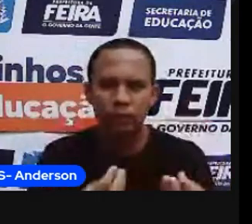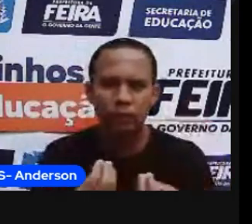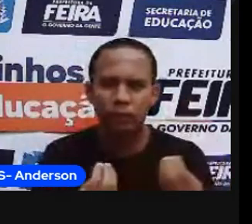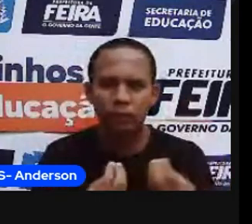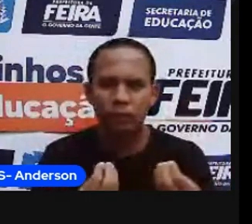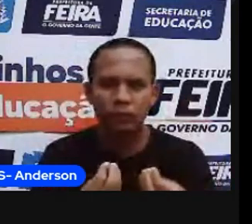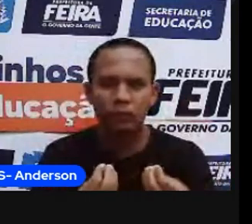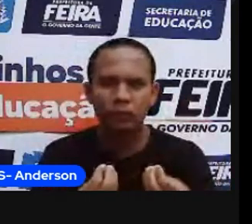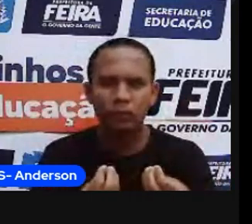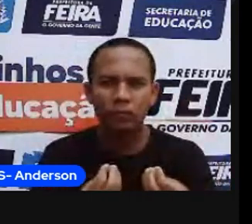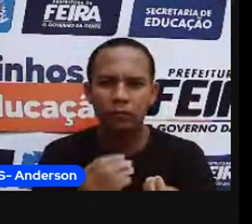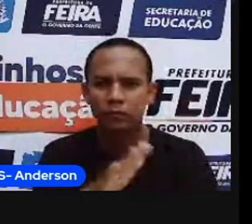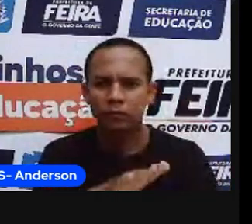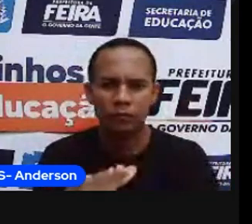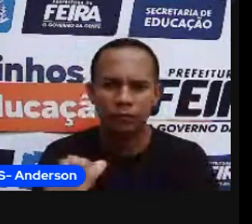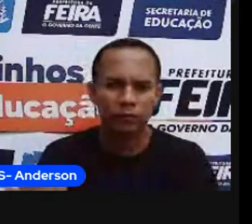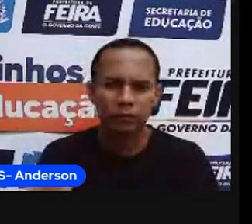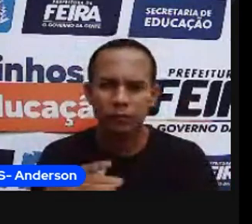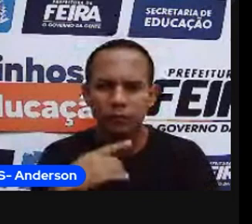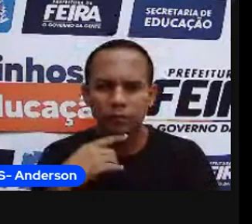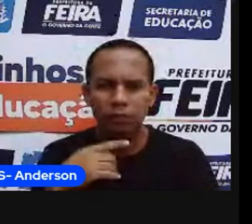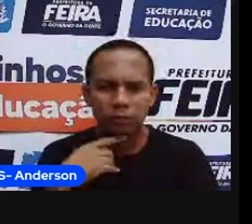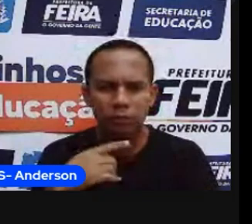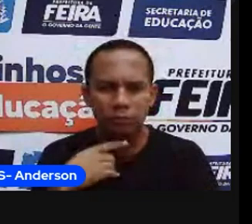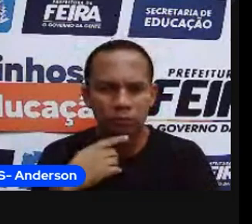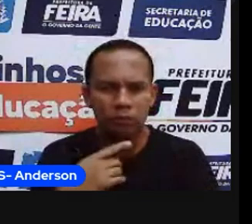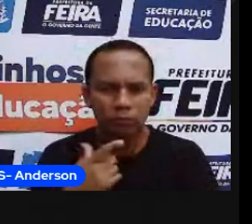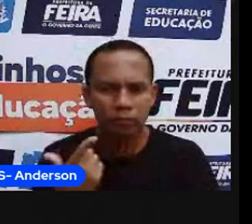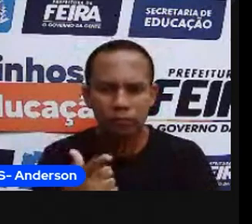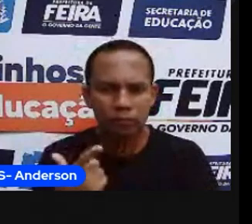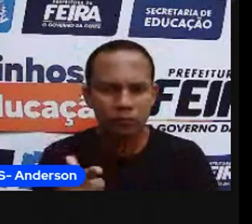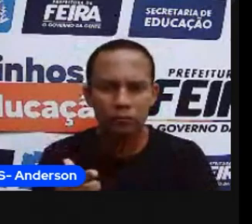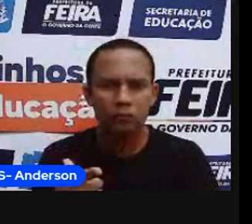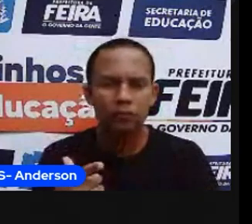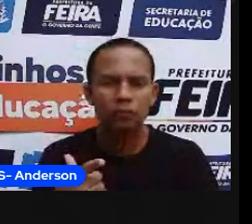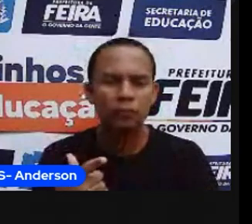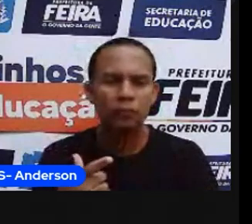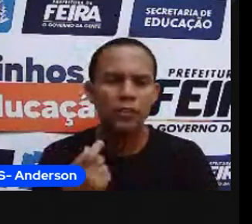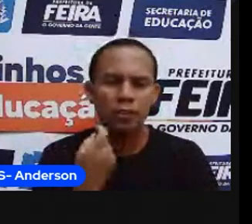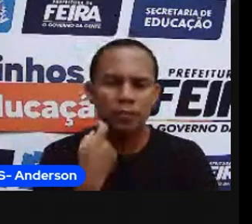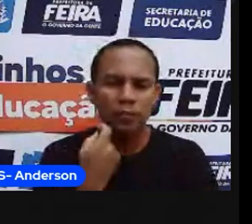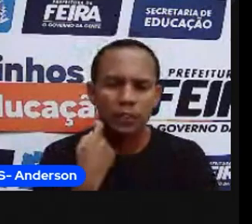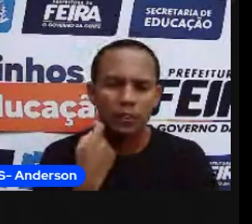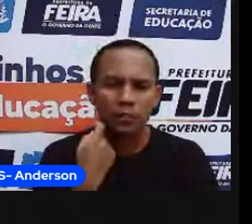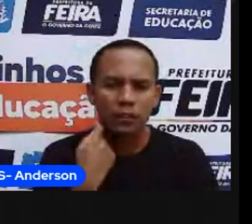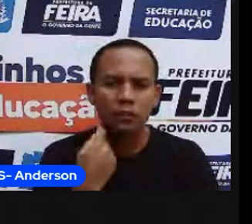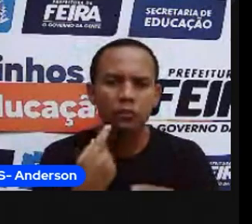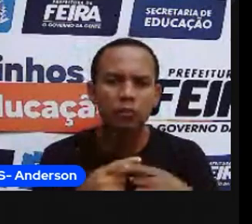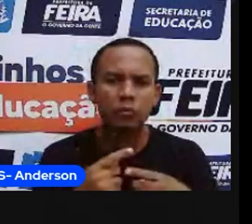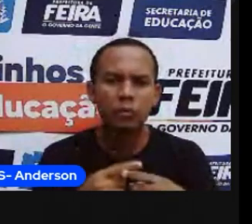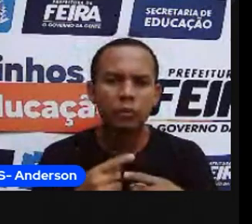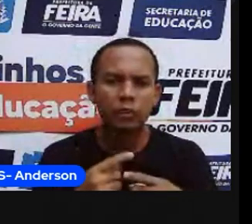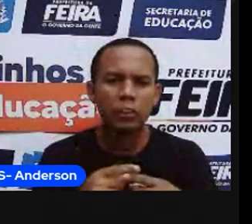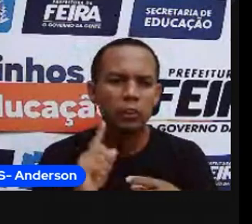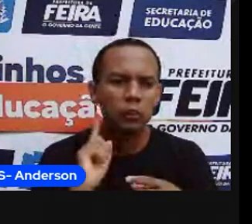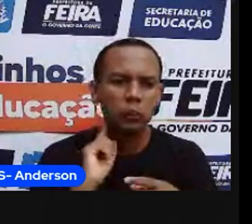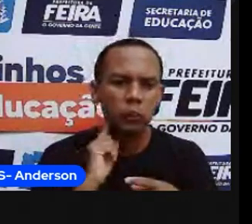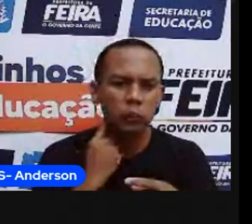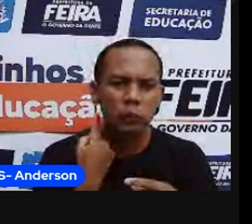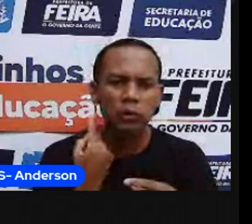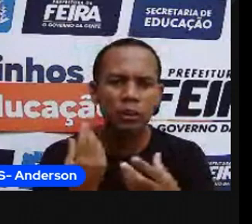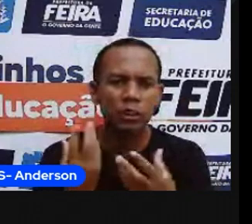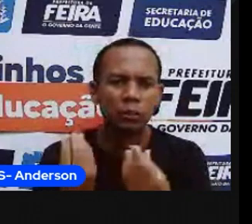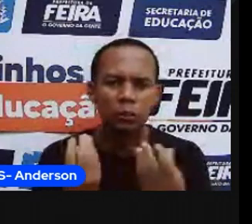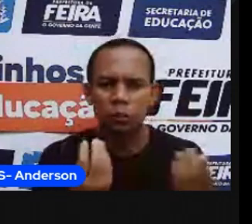com as crianças que ele não conseguiu pescar, que ele não tem um alimento porque o rio estava poluído. E a gente sabe que